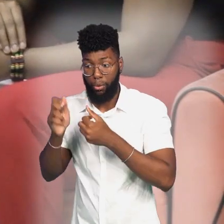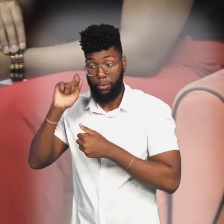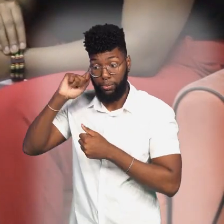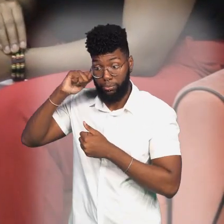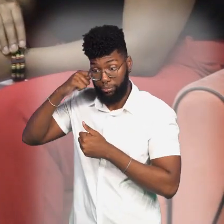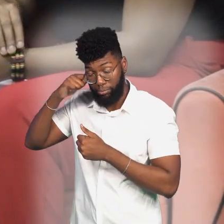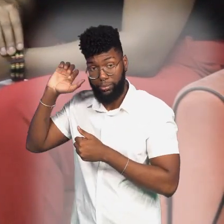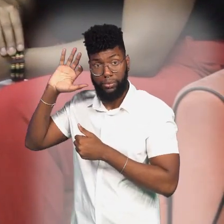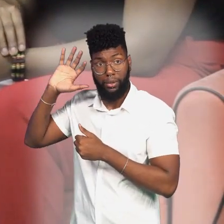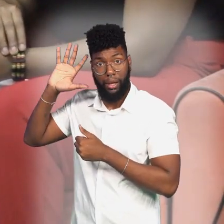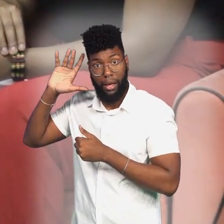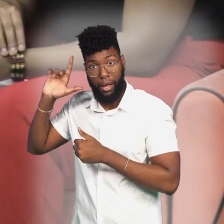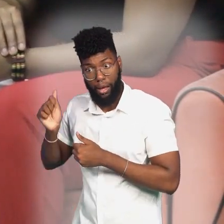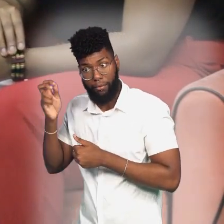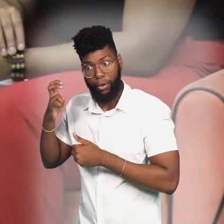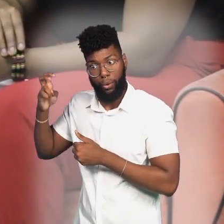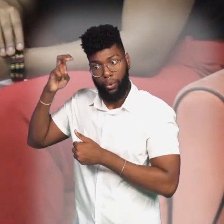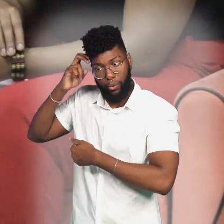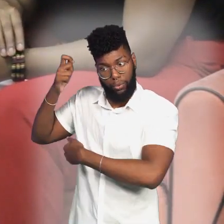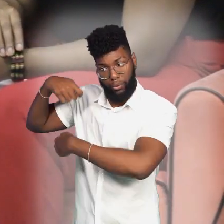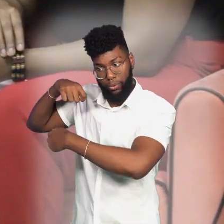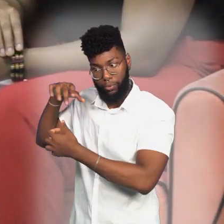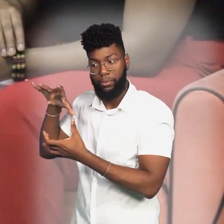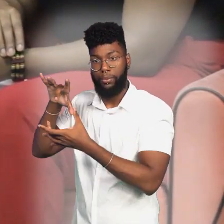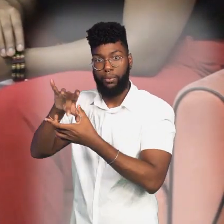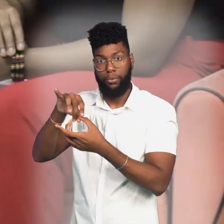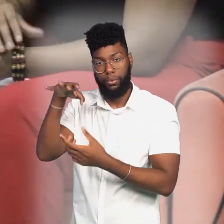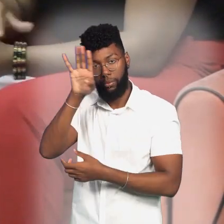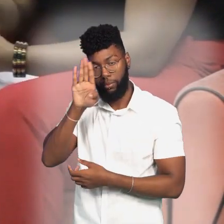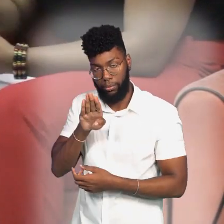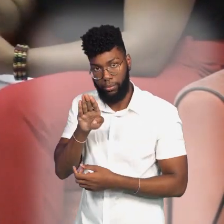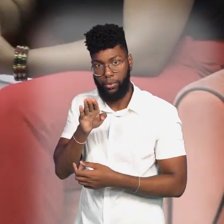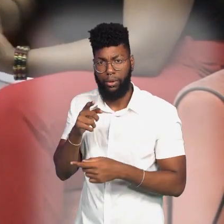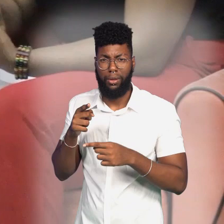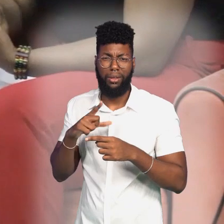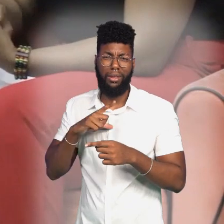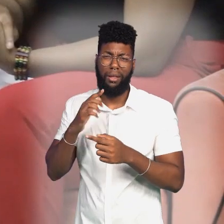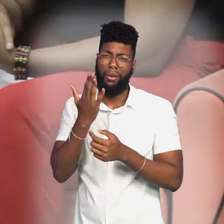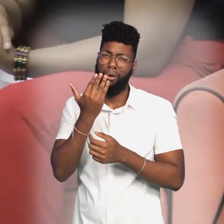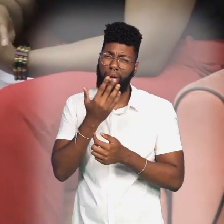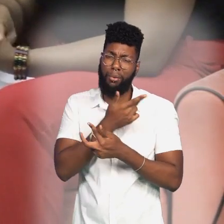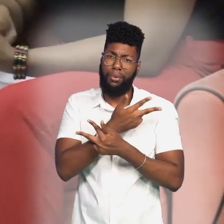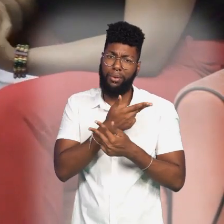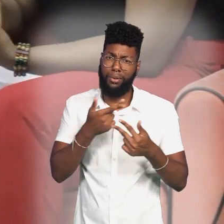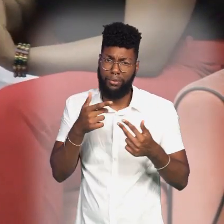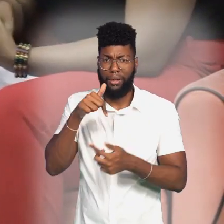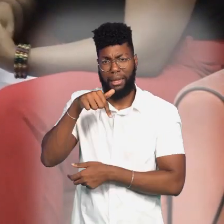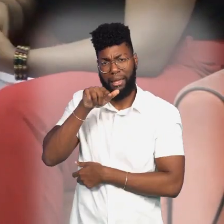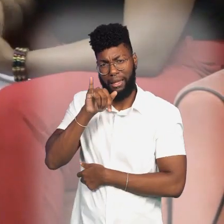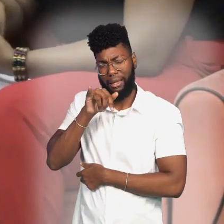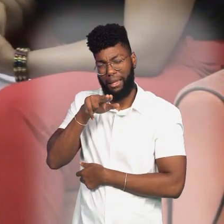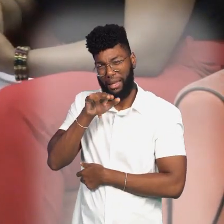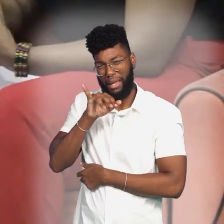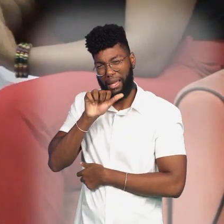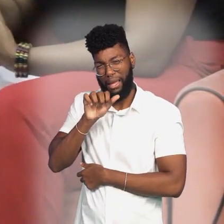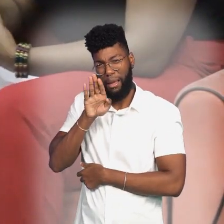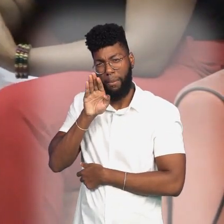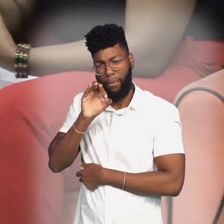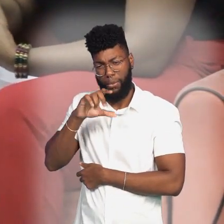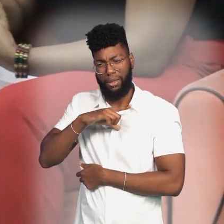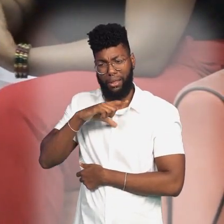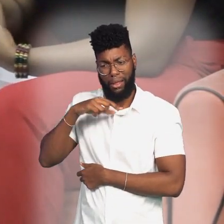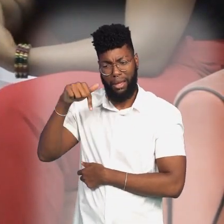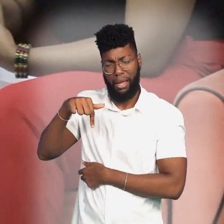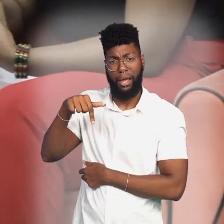exemplo, o frango com quiabo, no Senegal se come muito quiabo, que a gente chama de gombo.